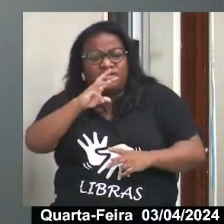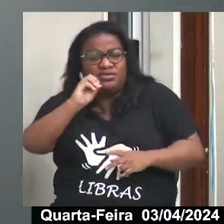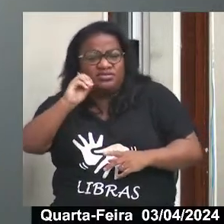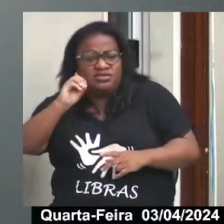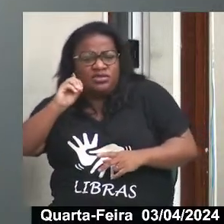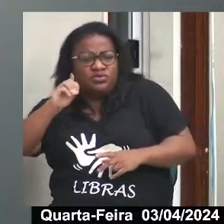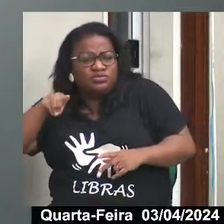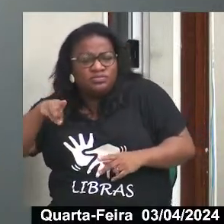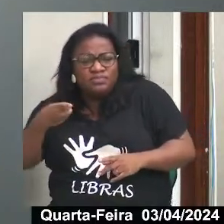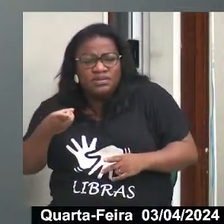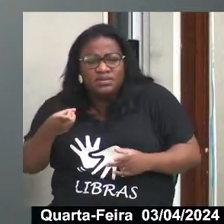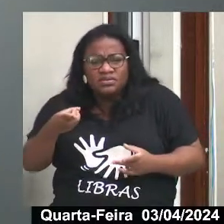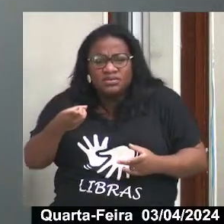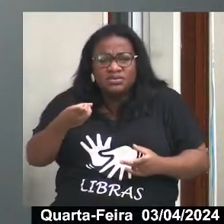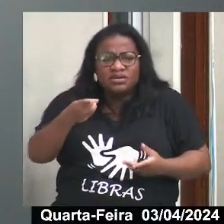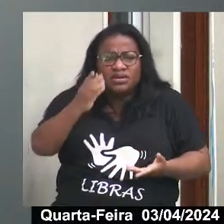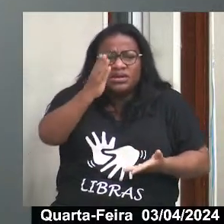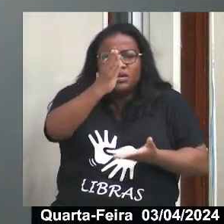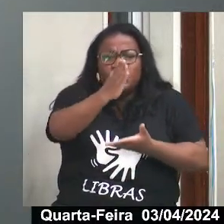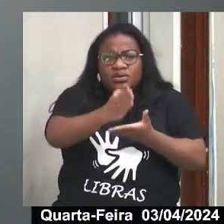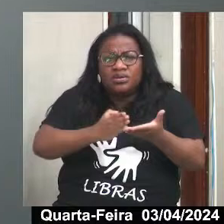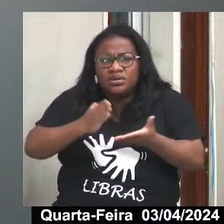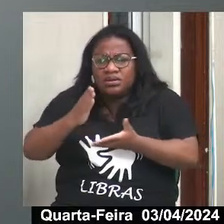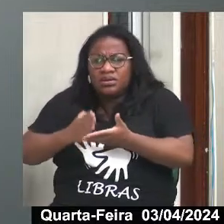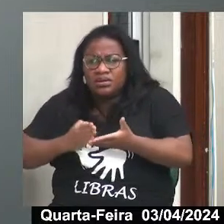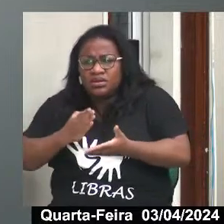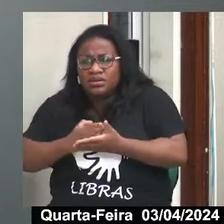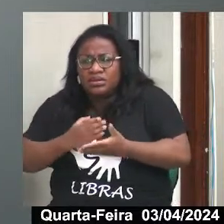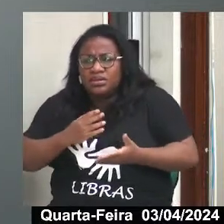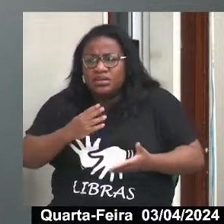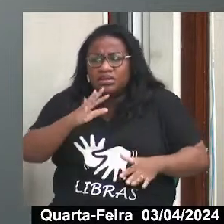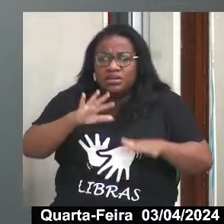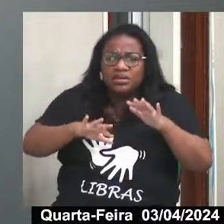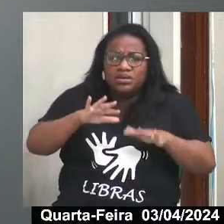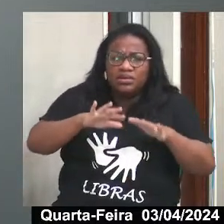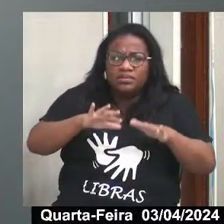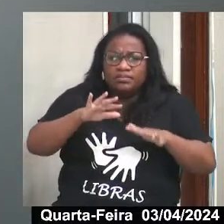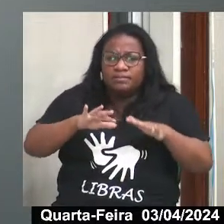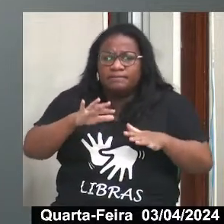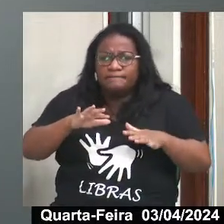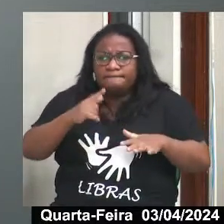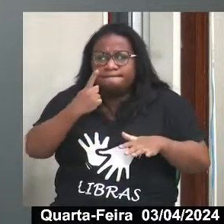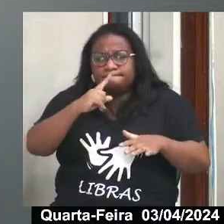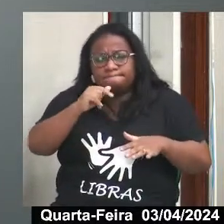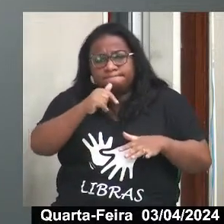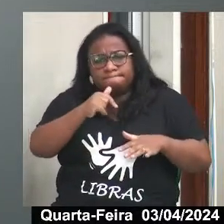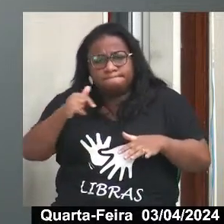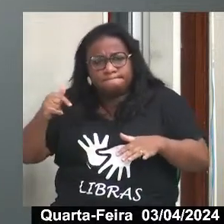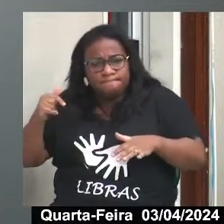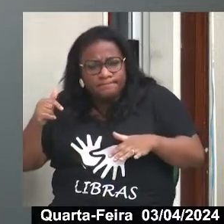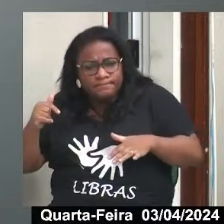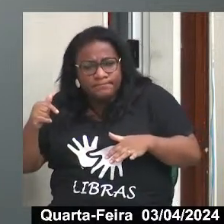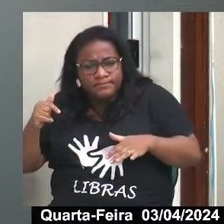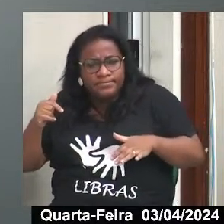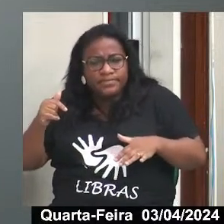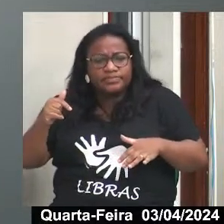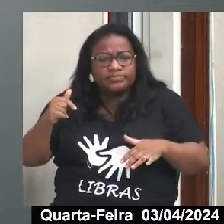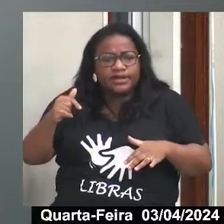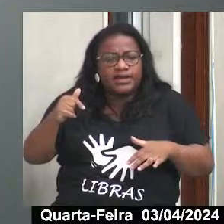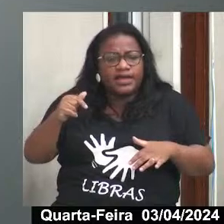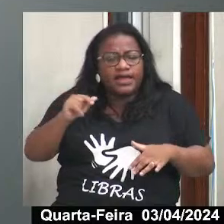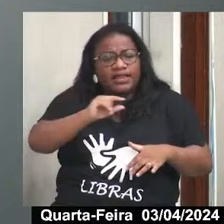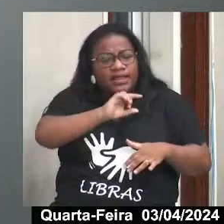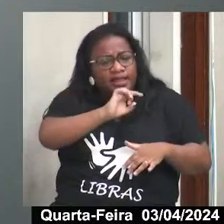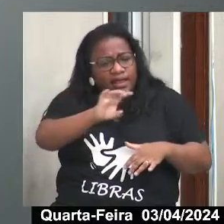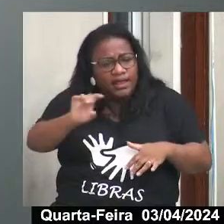de 300 mil habitantes, dividido por 17, que vai dar aproximadamente 17.650